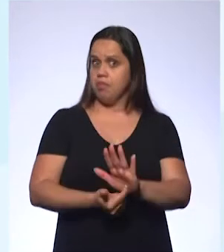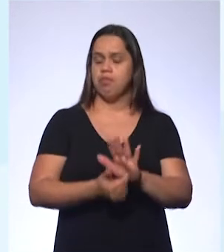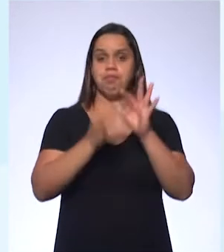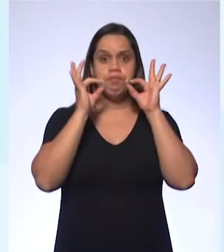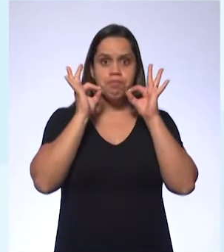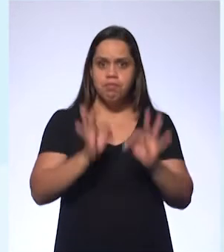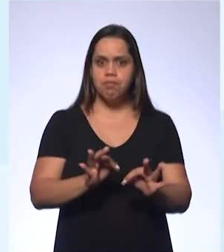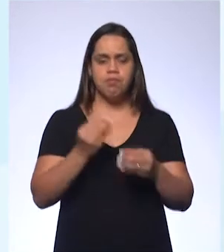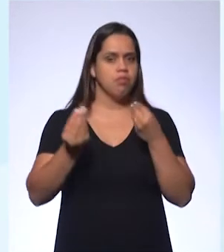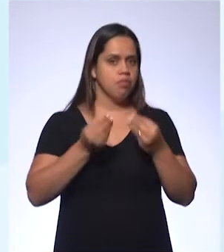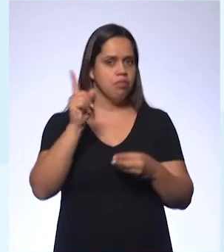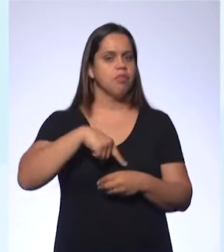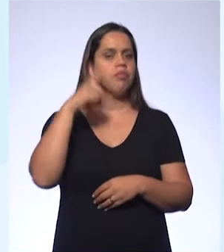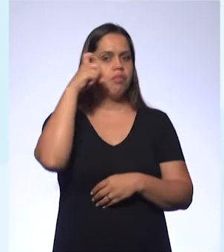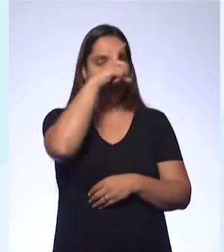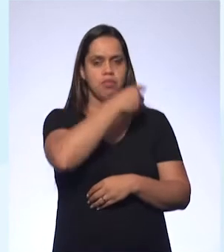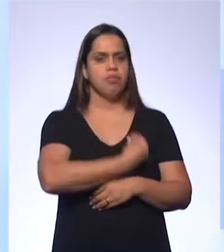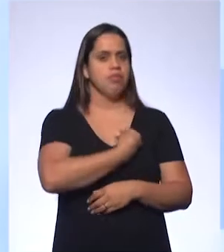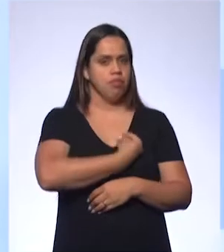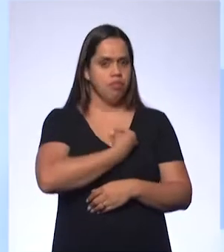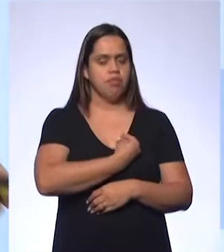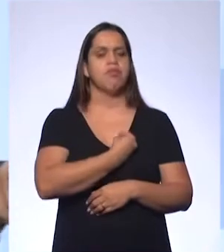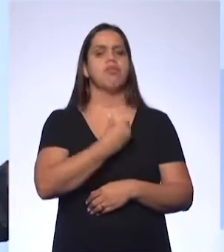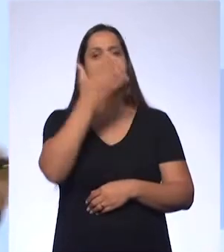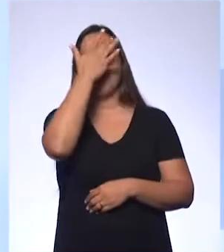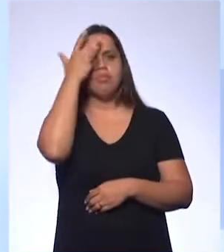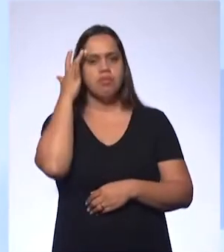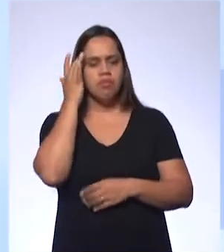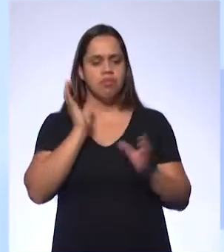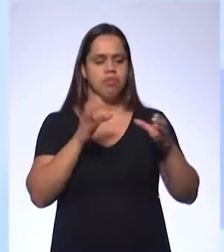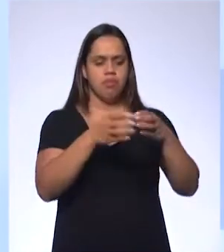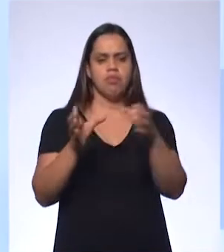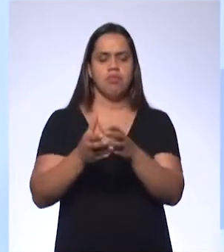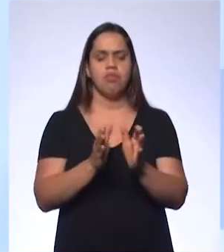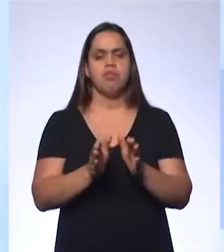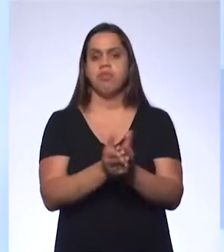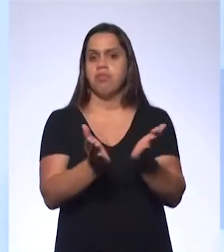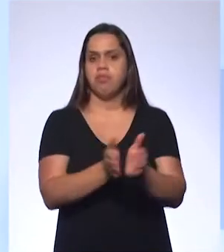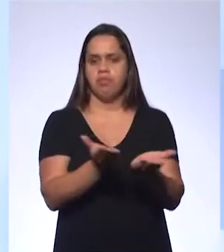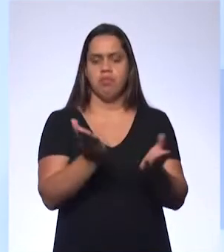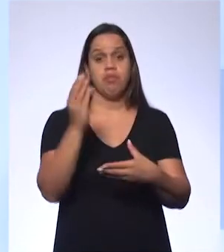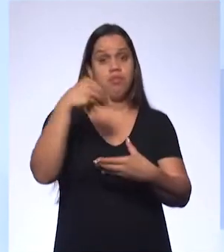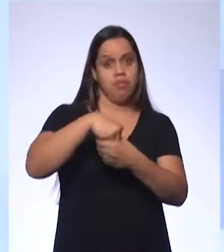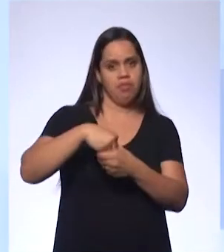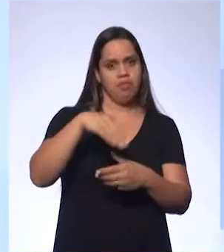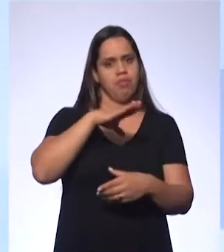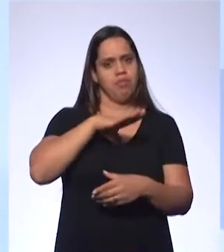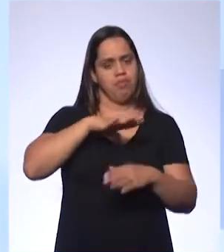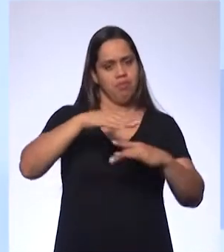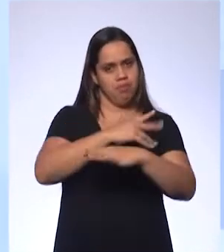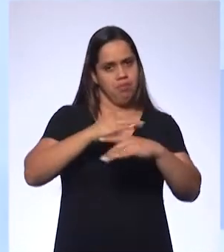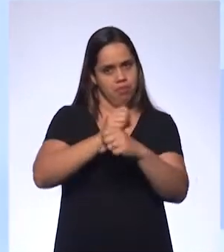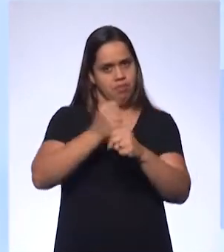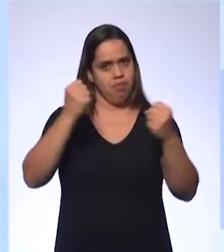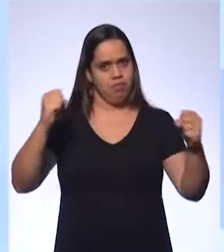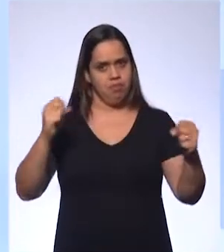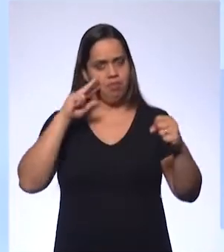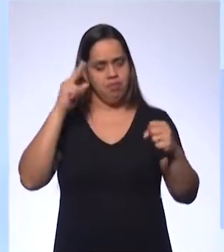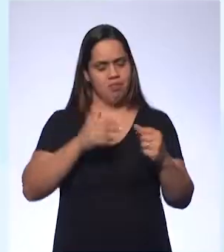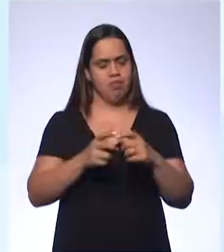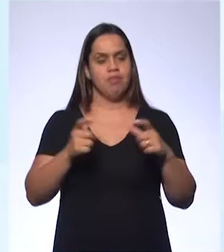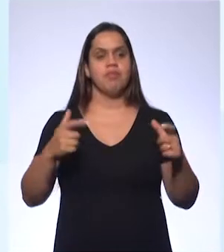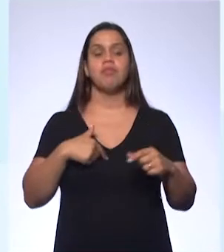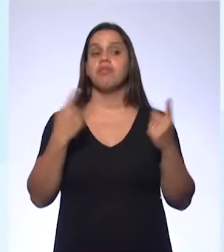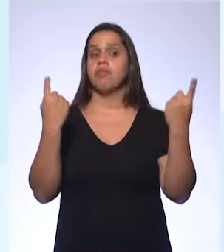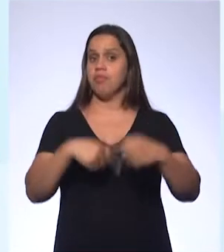difícil vida dessas comunidades aí mais carentes, né, dentro aí da grande cidade, tá bom? E o desafio da nossa aula de hoje